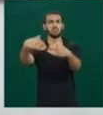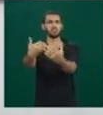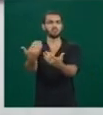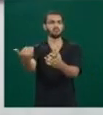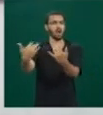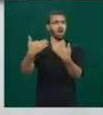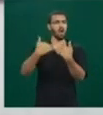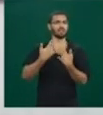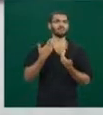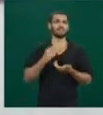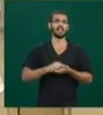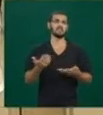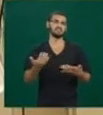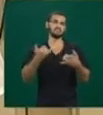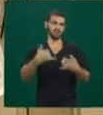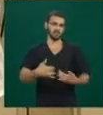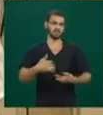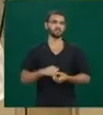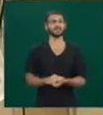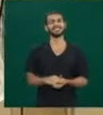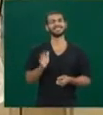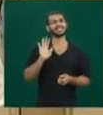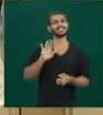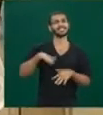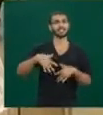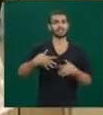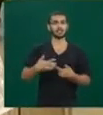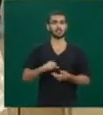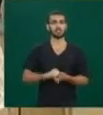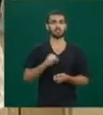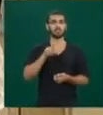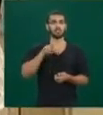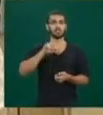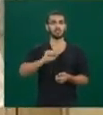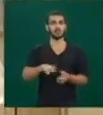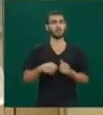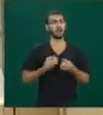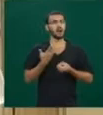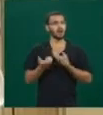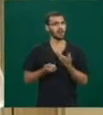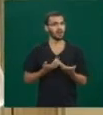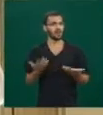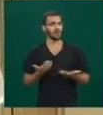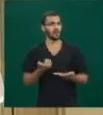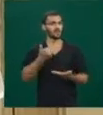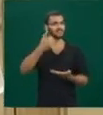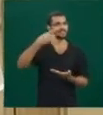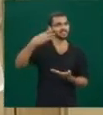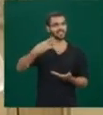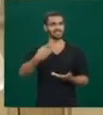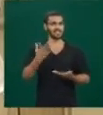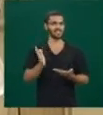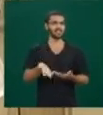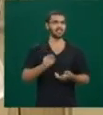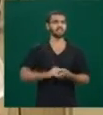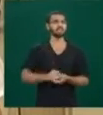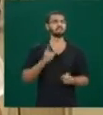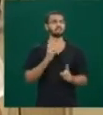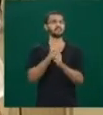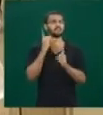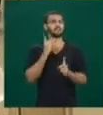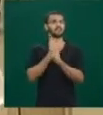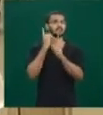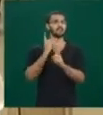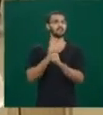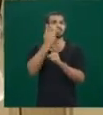Daniela Malagoli conta mais pra gente. Olá, Flávio. Pois é, o Sarau Sons Poéticos está na 13ª edição e a cada encontro aumenta o